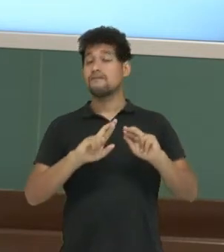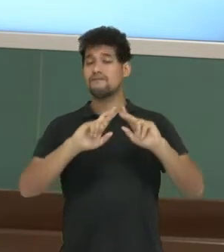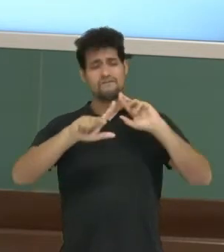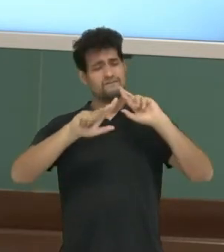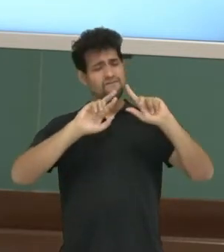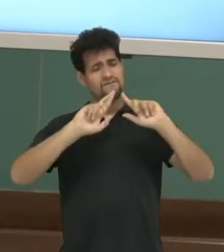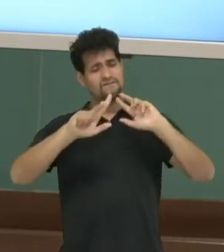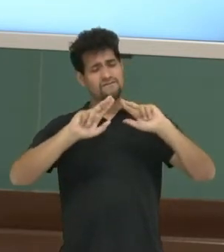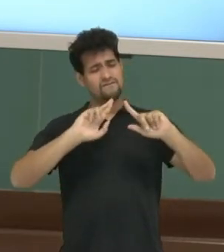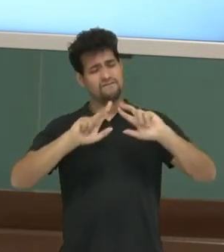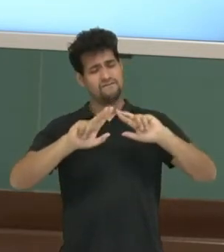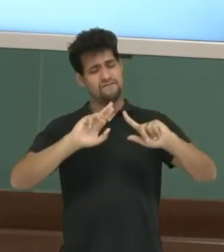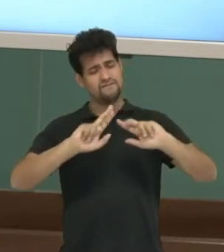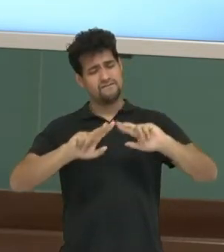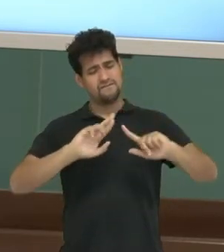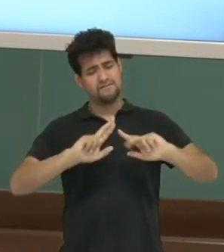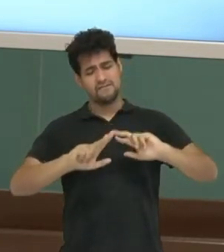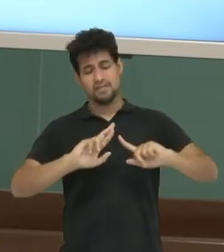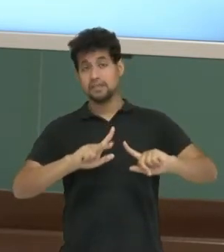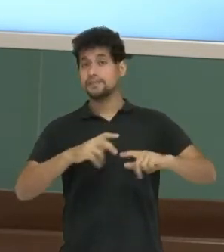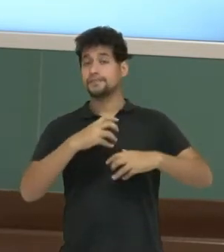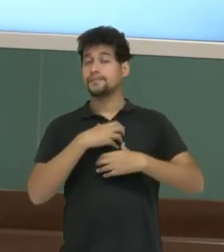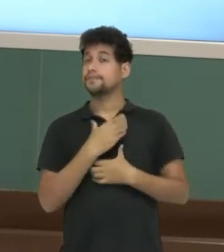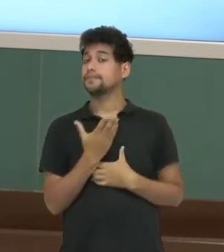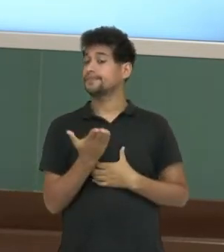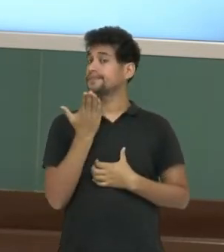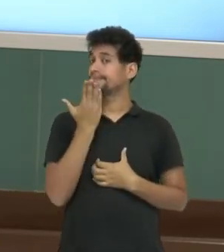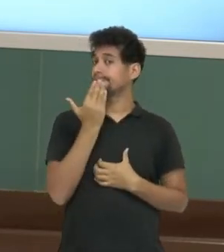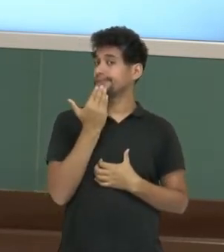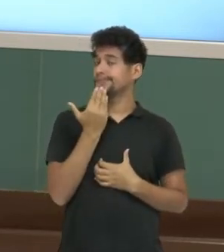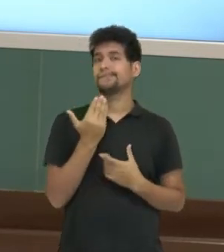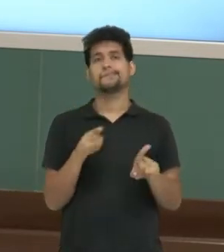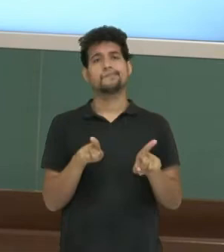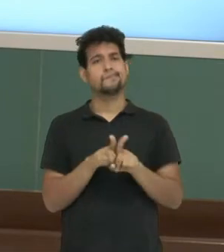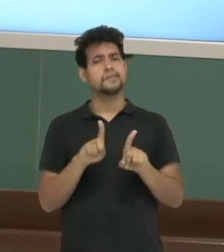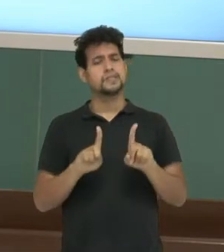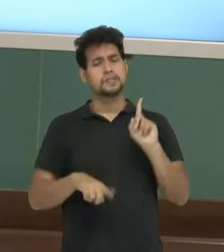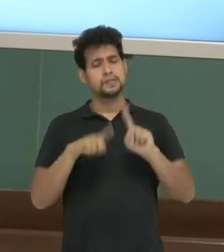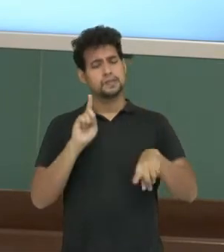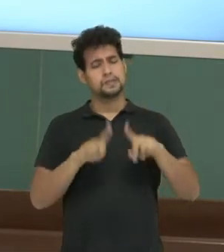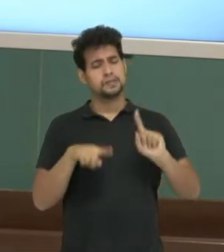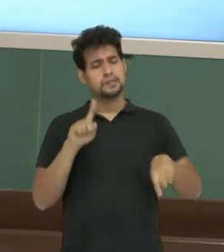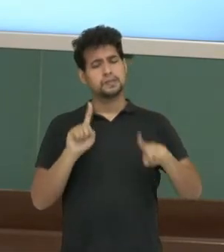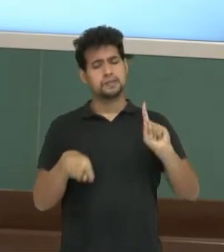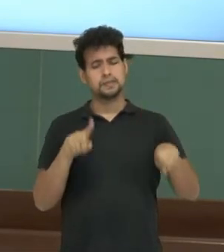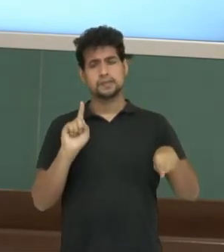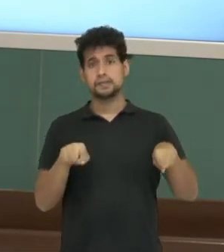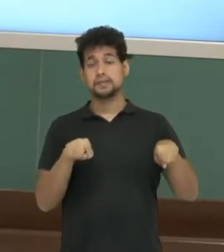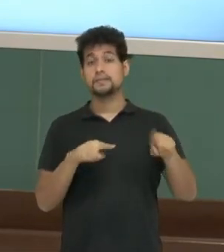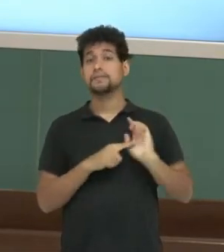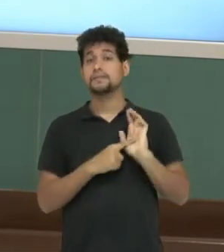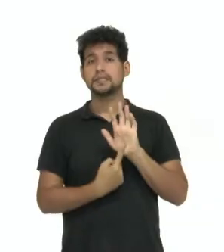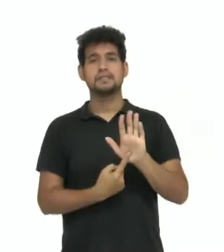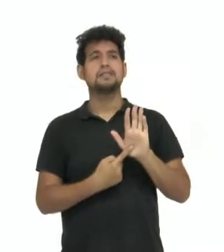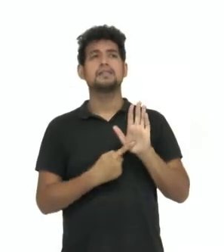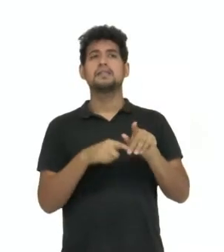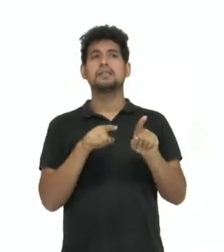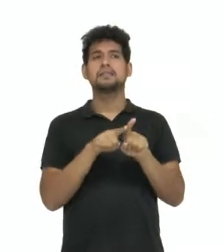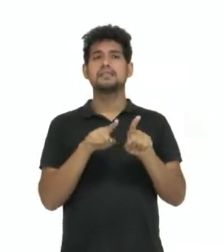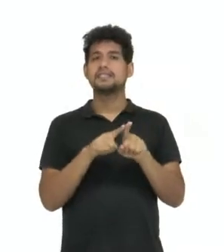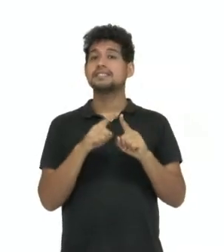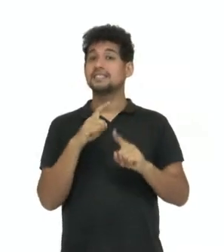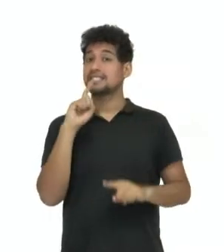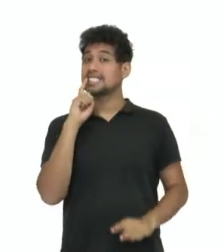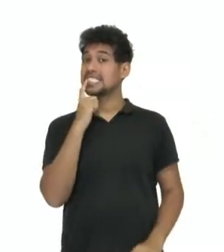variedade de modos de alimentação bastante variada. A presença dos dentes,